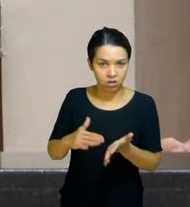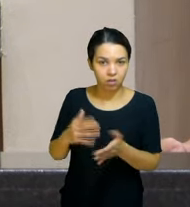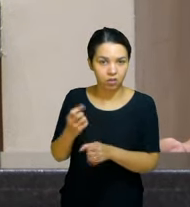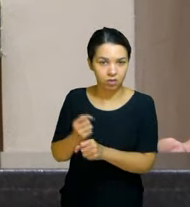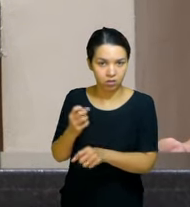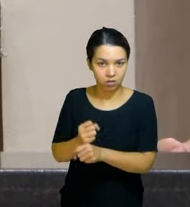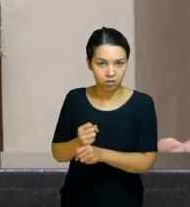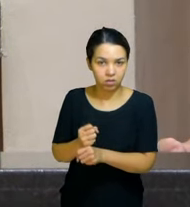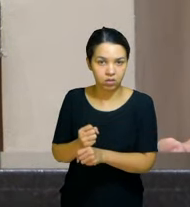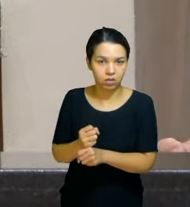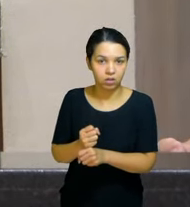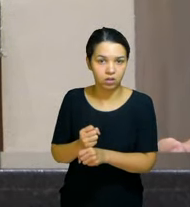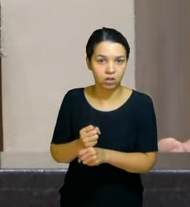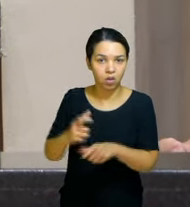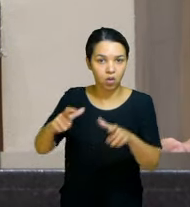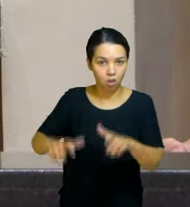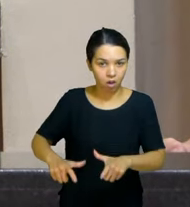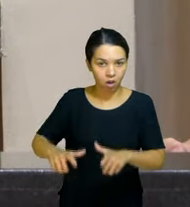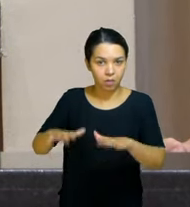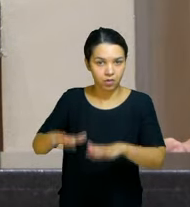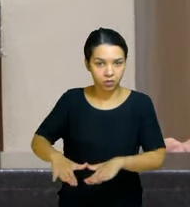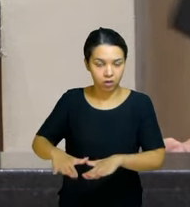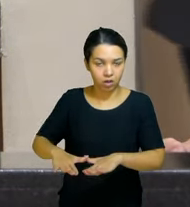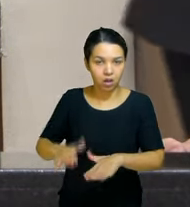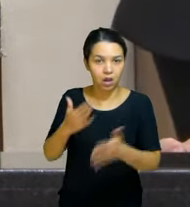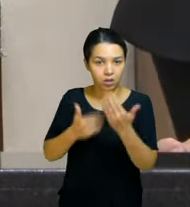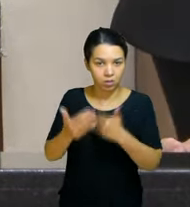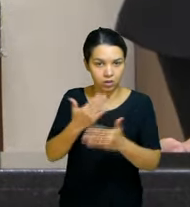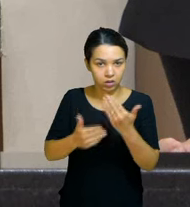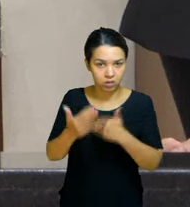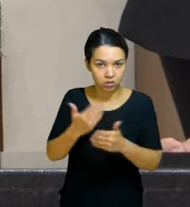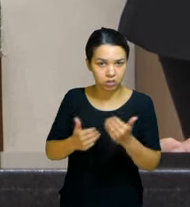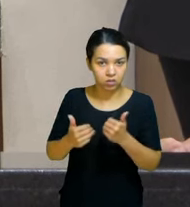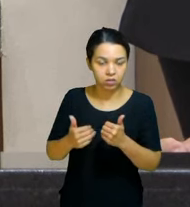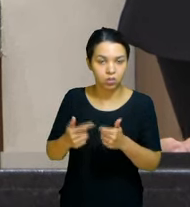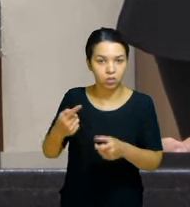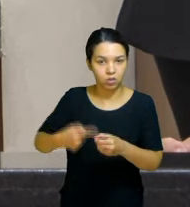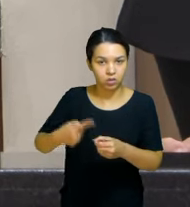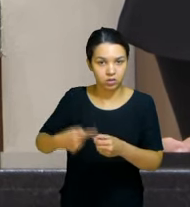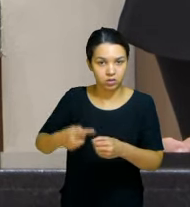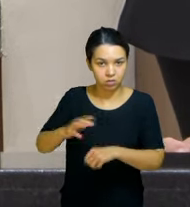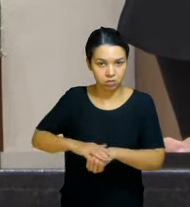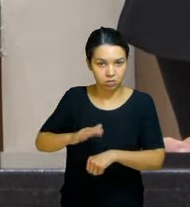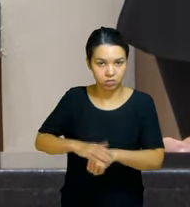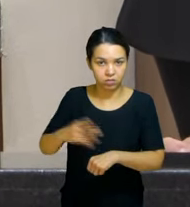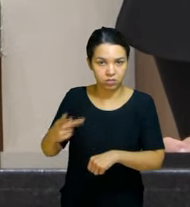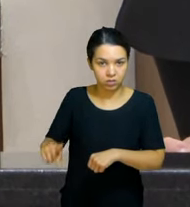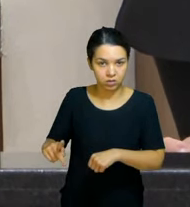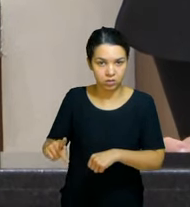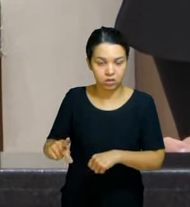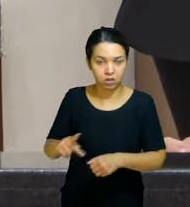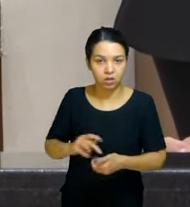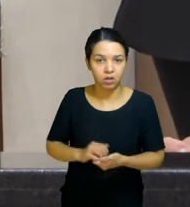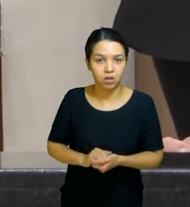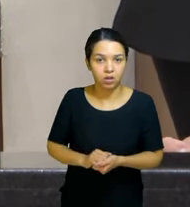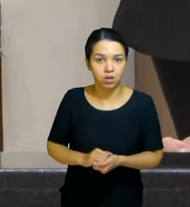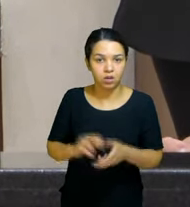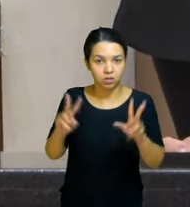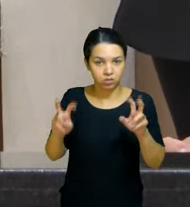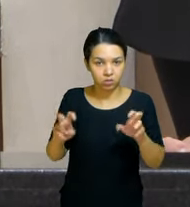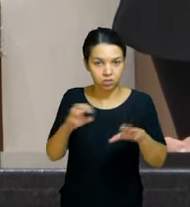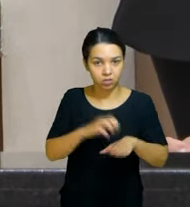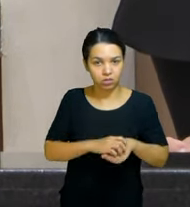alojamento, isso aí já é de praxe. A alimentação fica a cargo do município. Mas em relação ao transporte, eu vou ter que